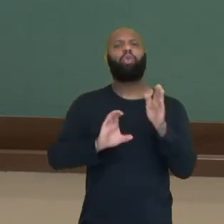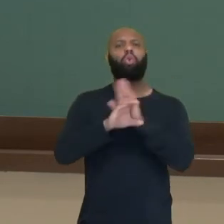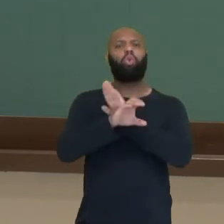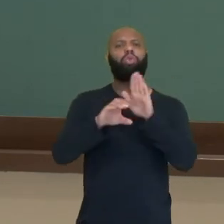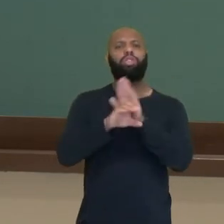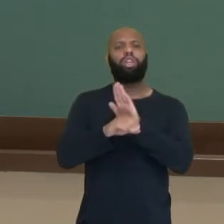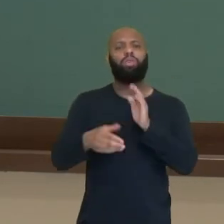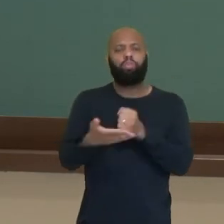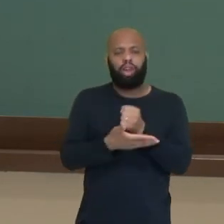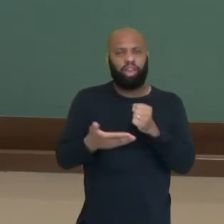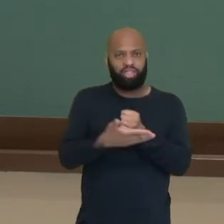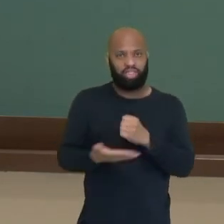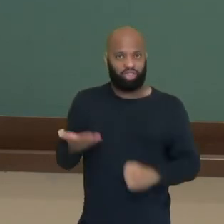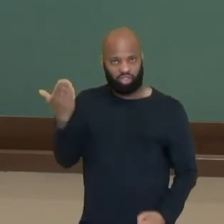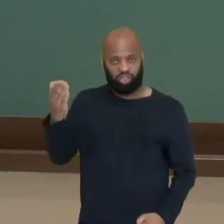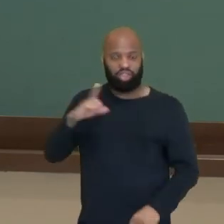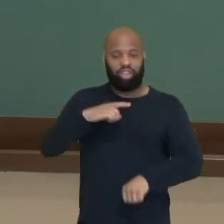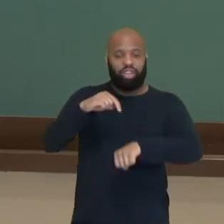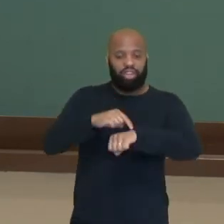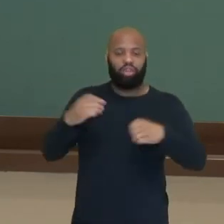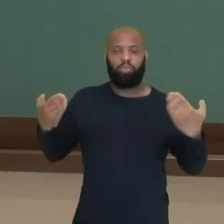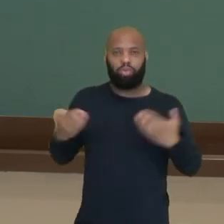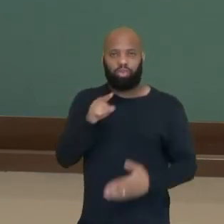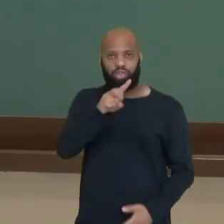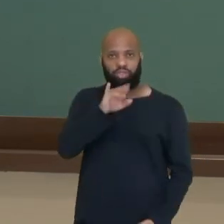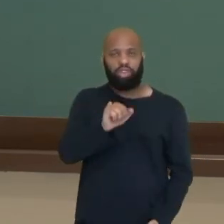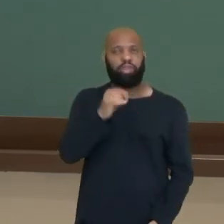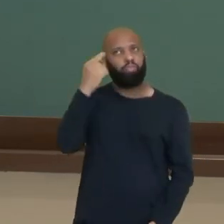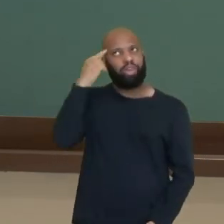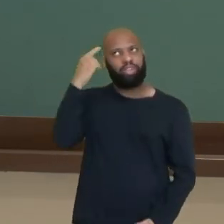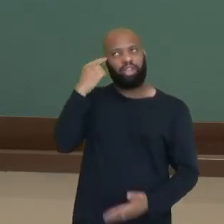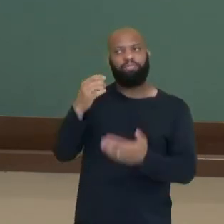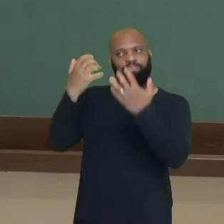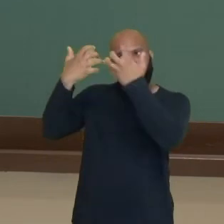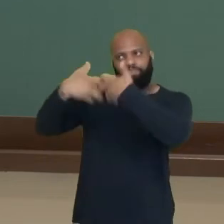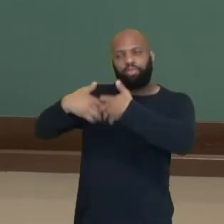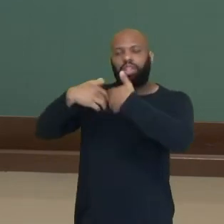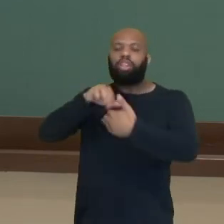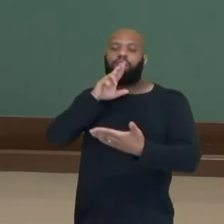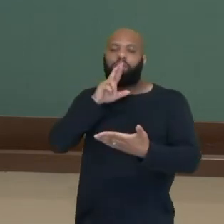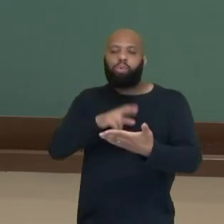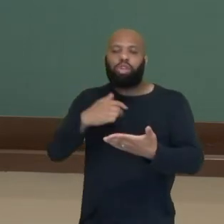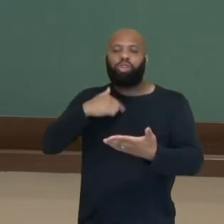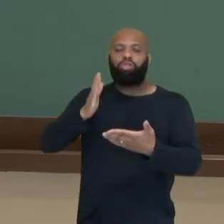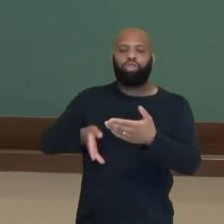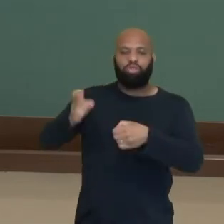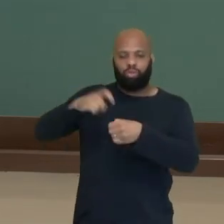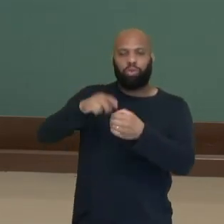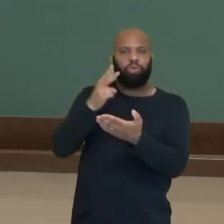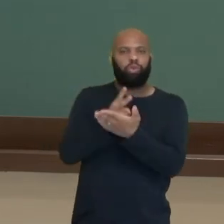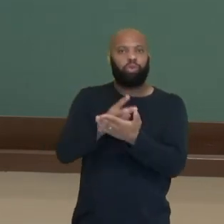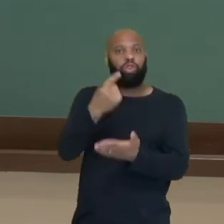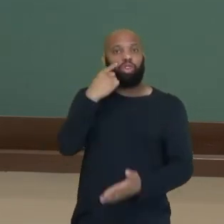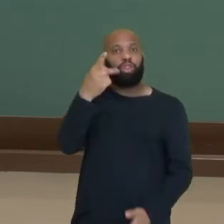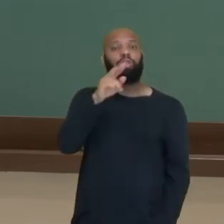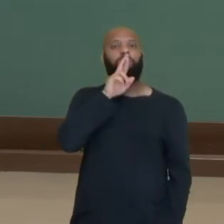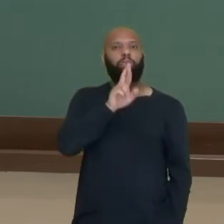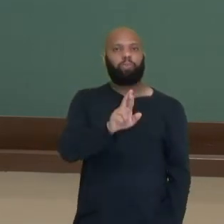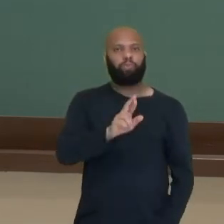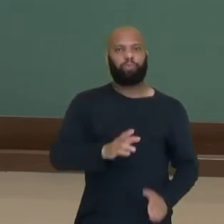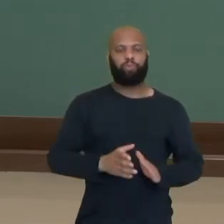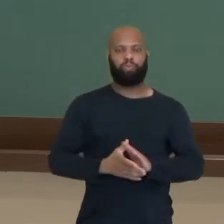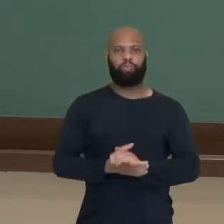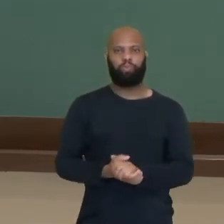conceito fundamental? Eu vou dar um tempinho para vocês pensarem nesse conceito e daqui a pouco nós voltamos a conferir a resposta.